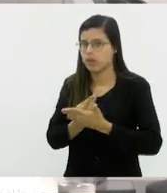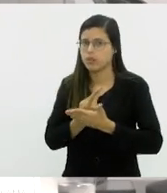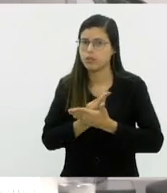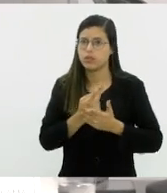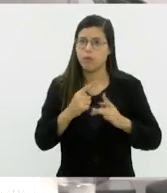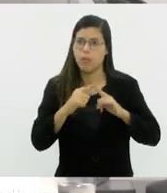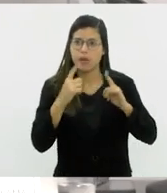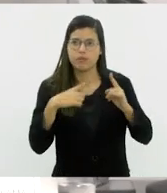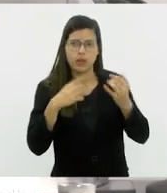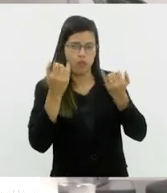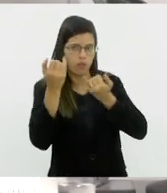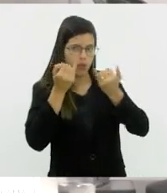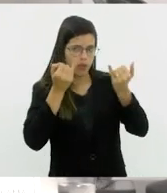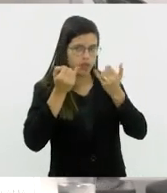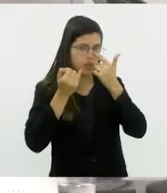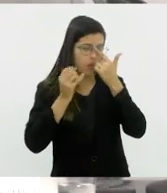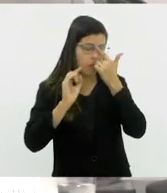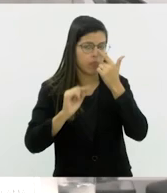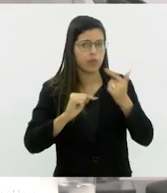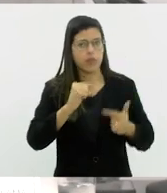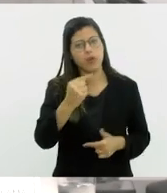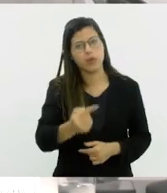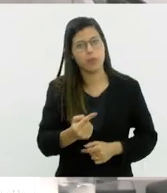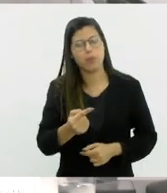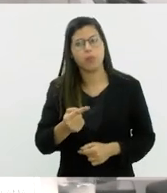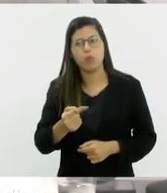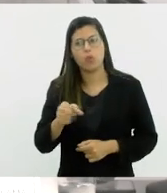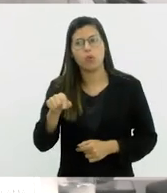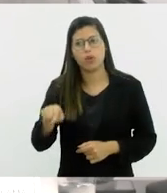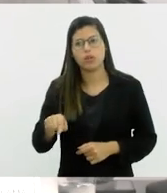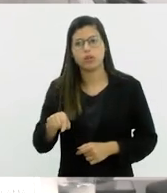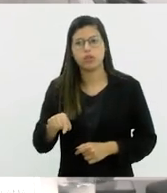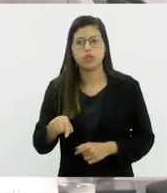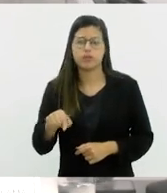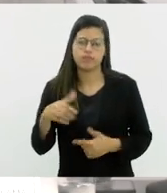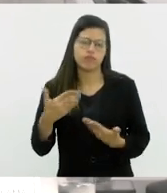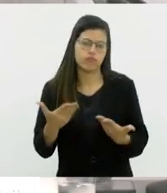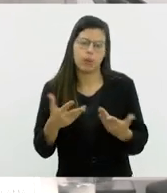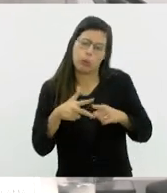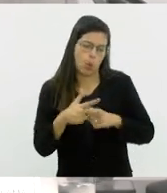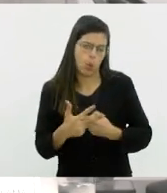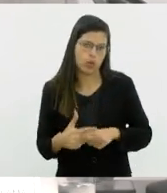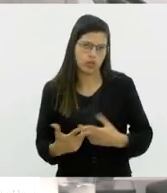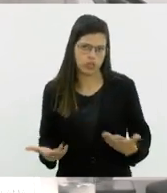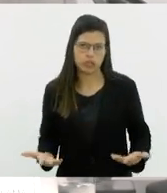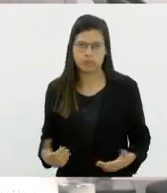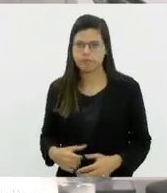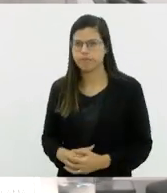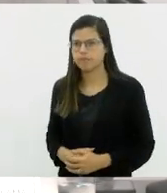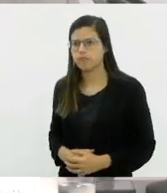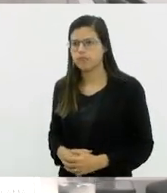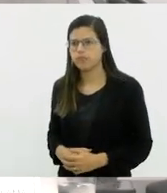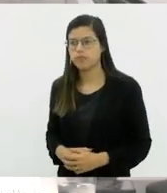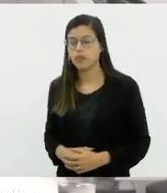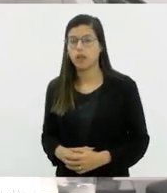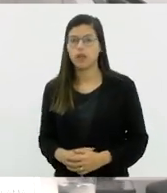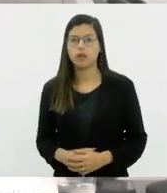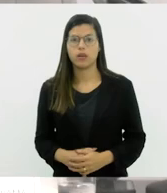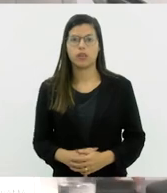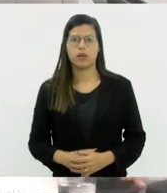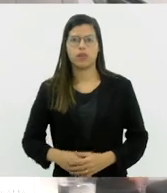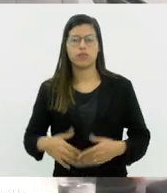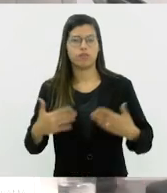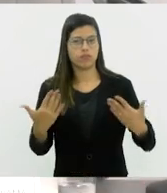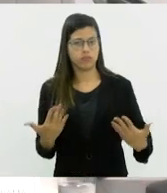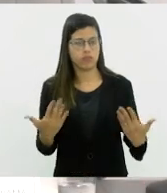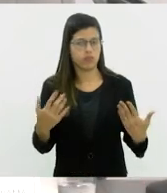informação, vai ser confirmada ou derrubada por Vossa Excelência. Bom, uma das coisas que a gente quer é